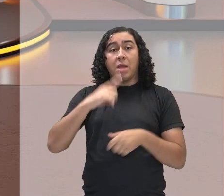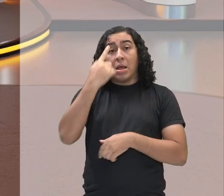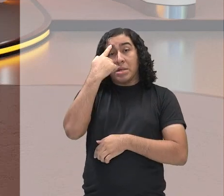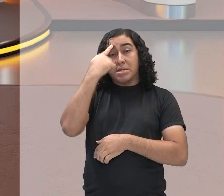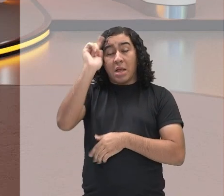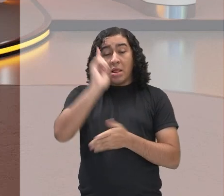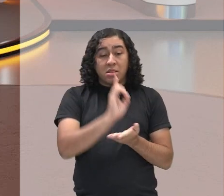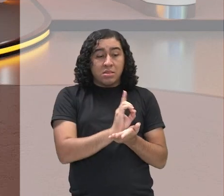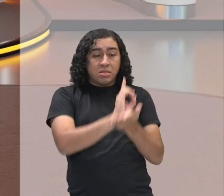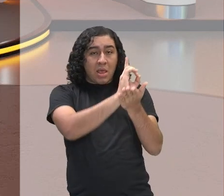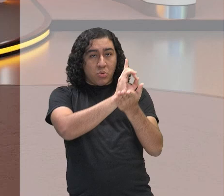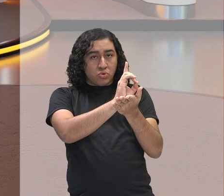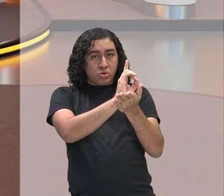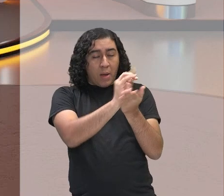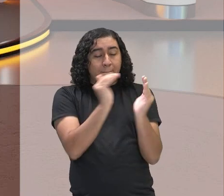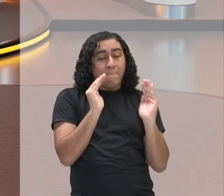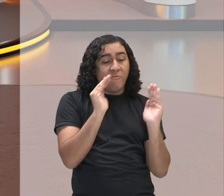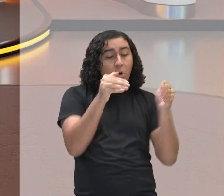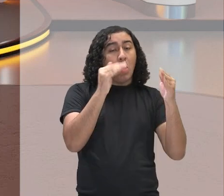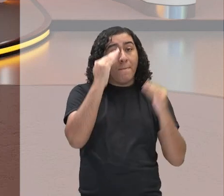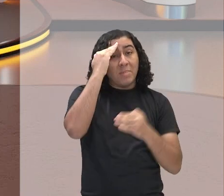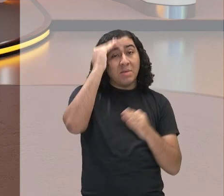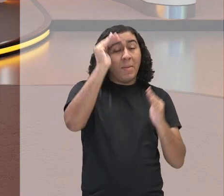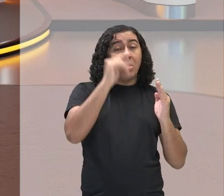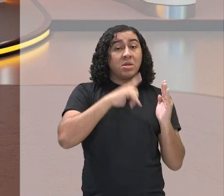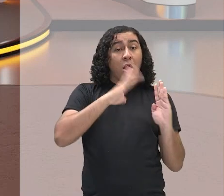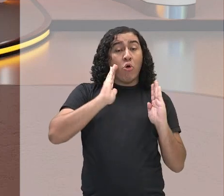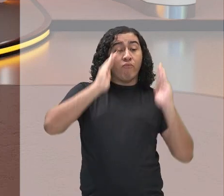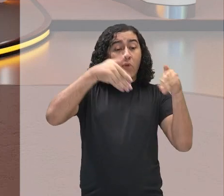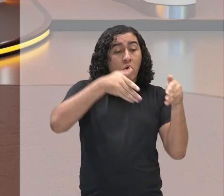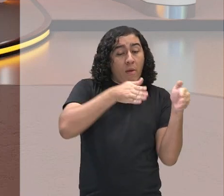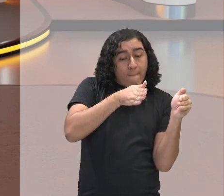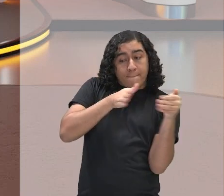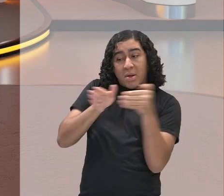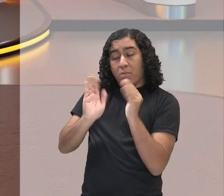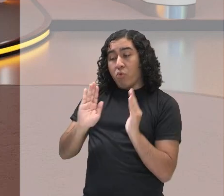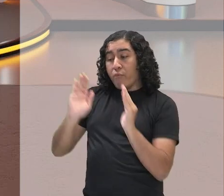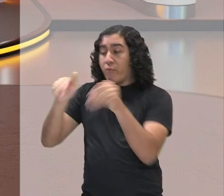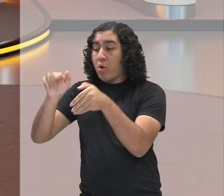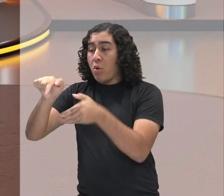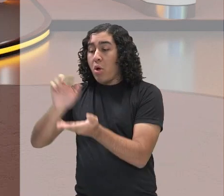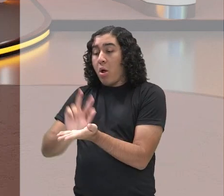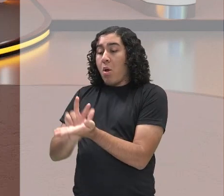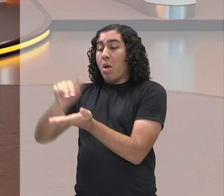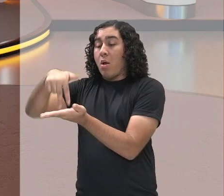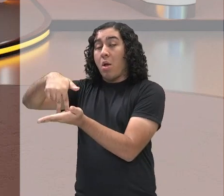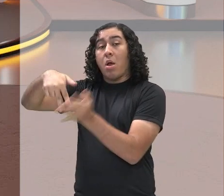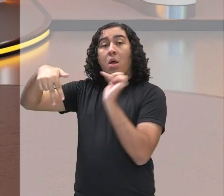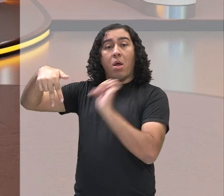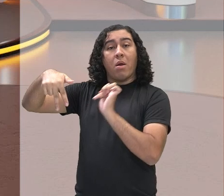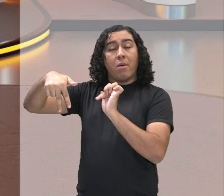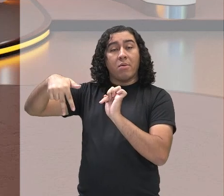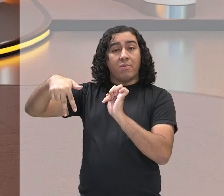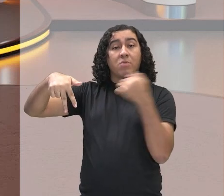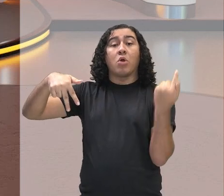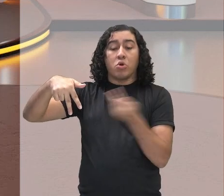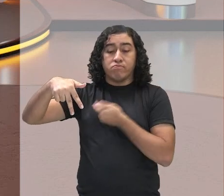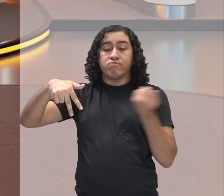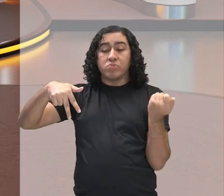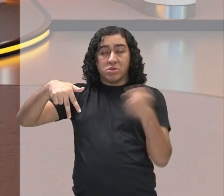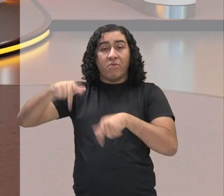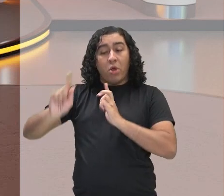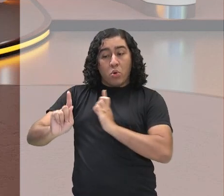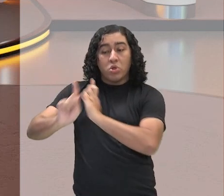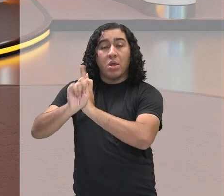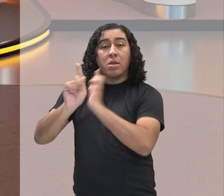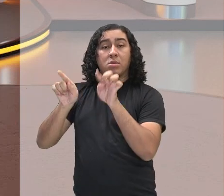Deus decide tudo e passo para a ideia de que nós, agora humanos, podemos encontrar e